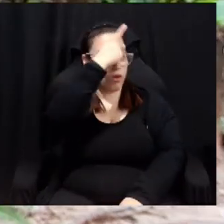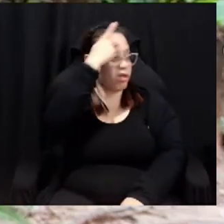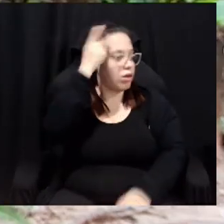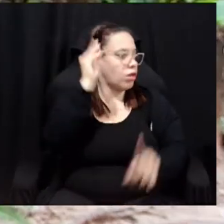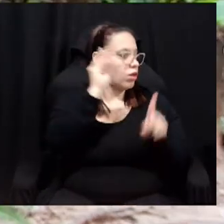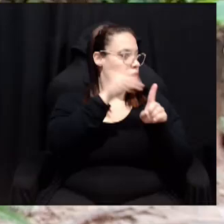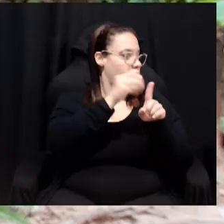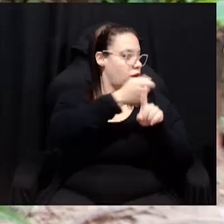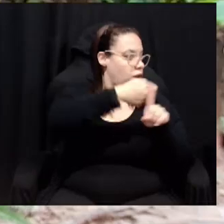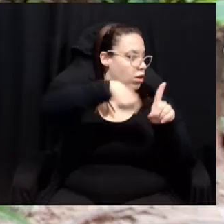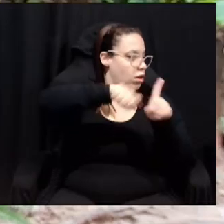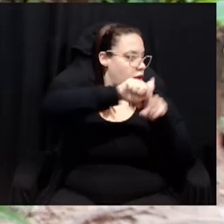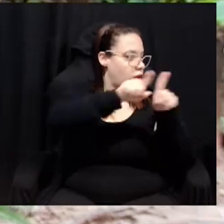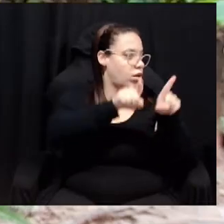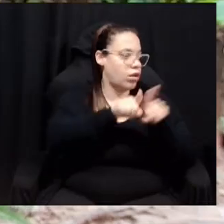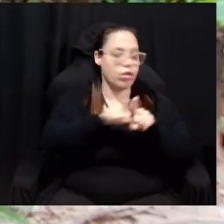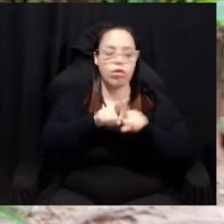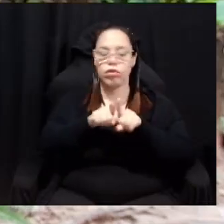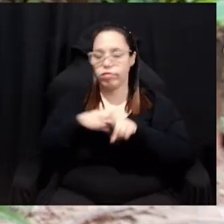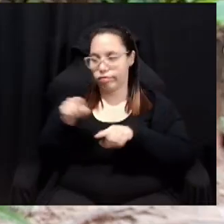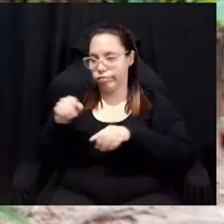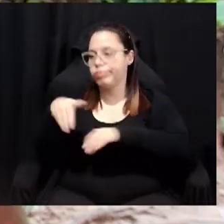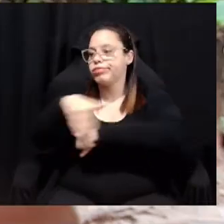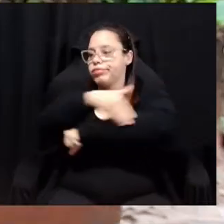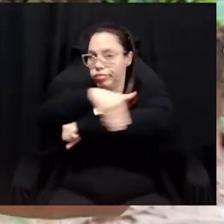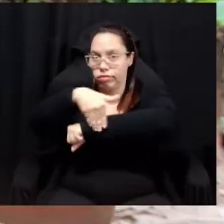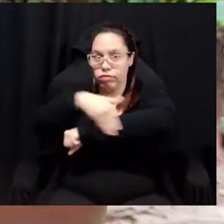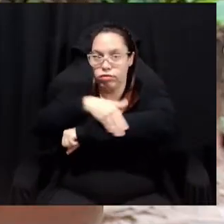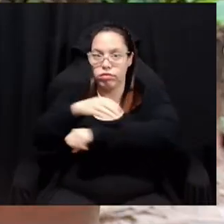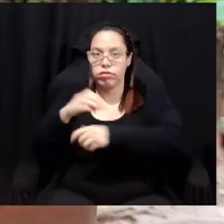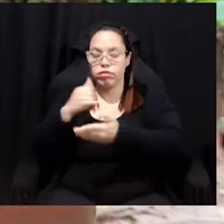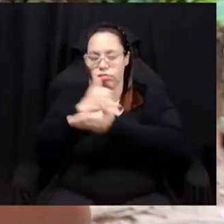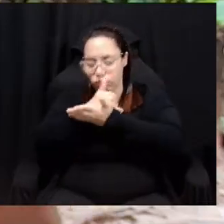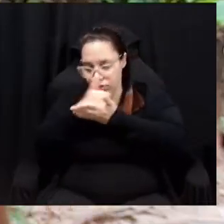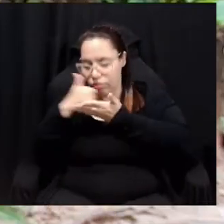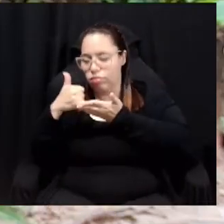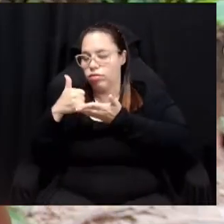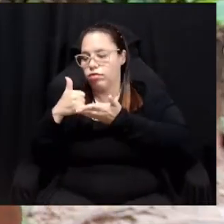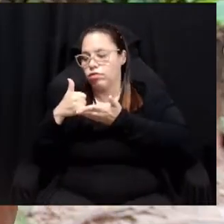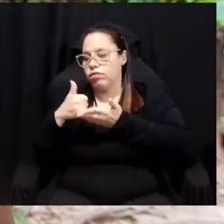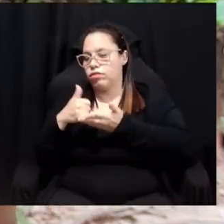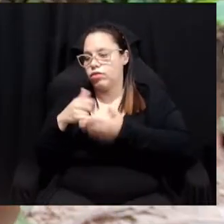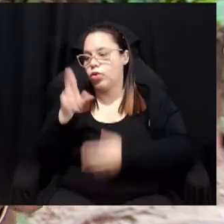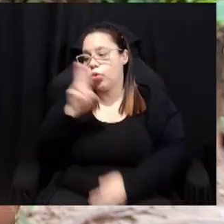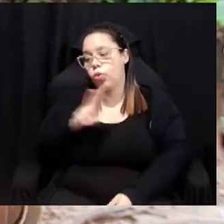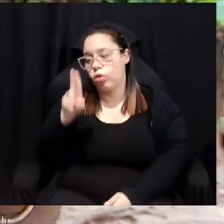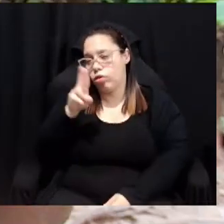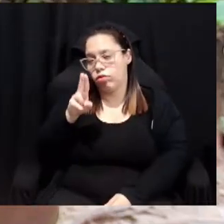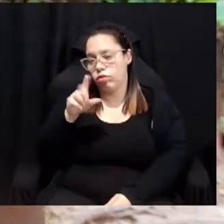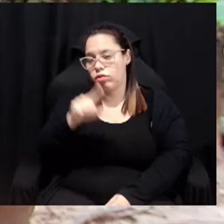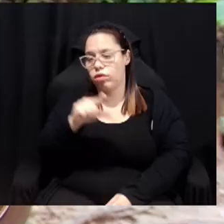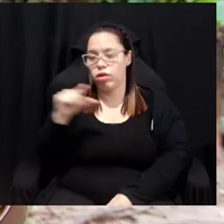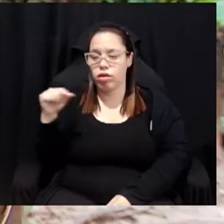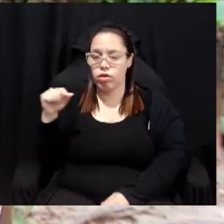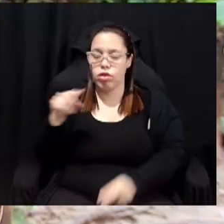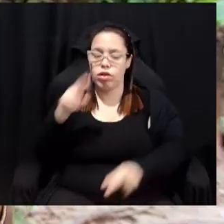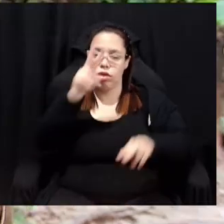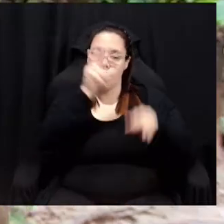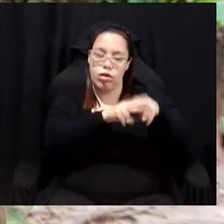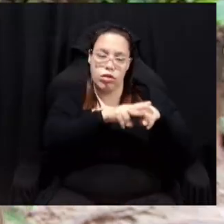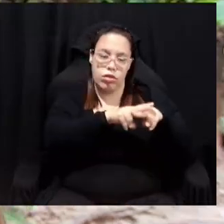social também. Pessoas moradores de ruas, dependentes químicos, pessoas que muitas vezes saíam do presídio, acabavam